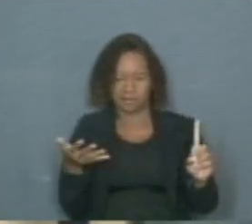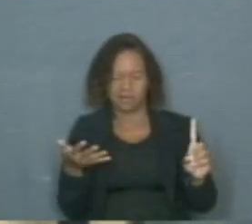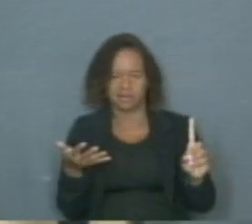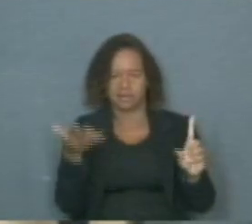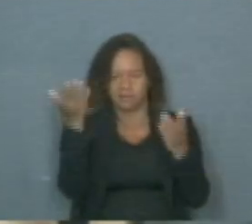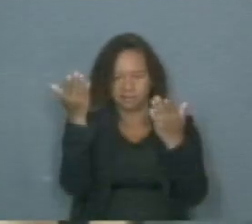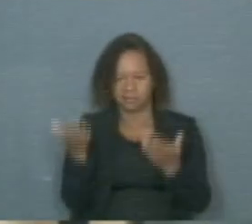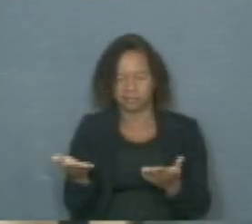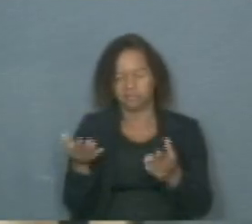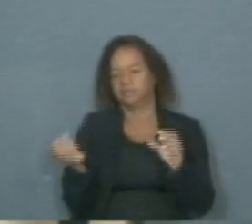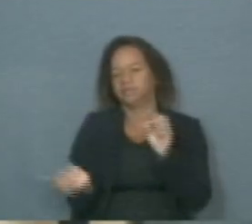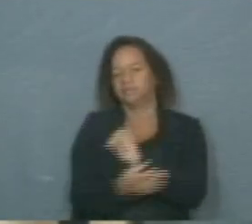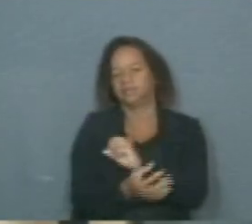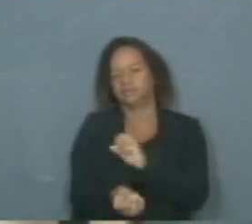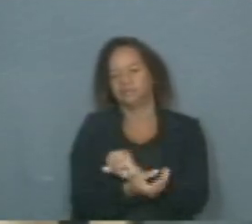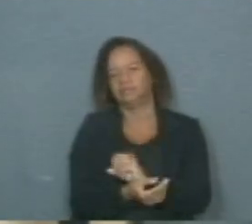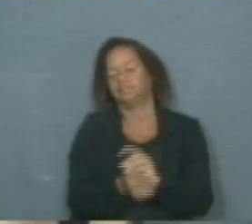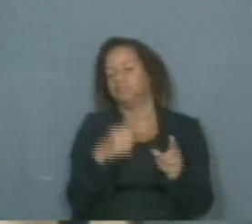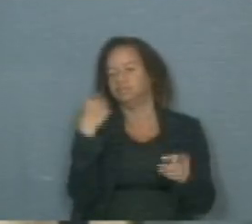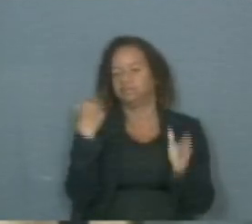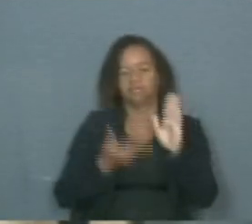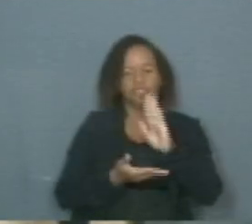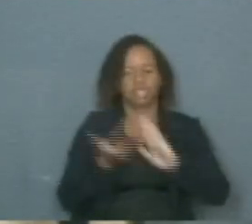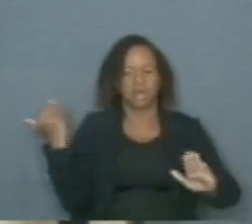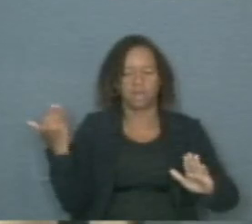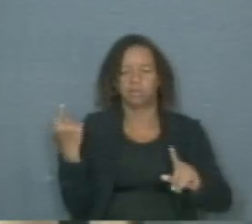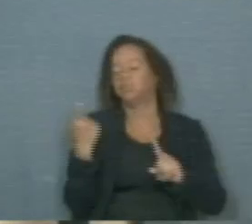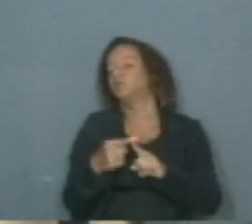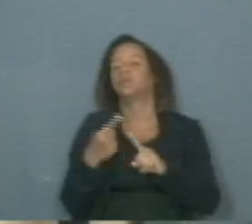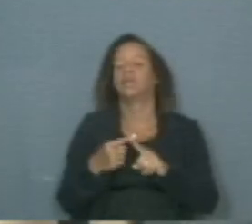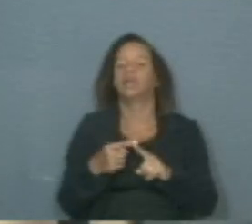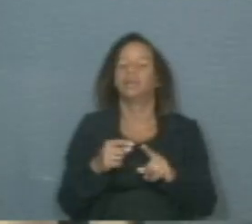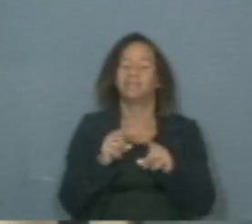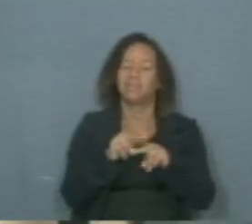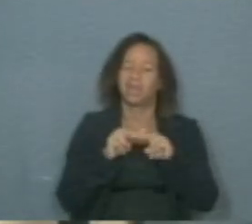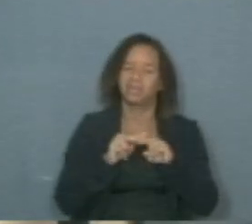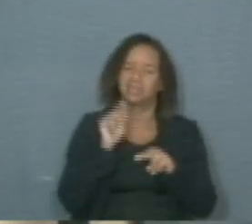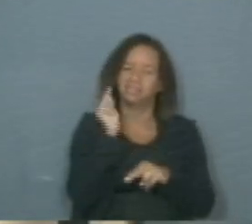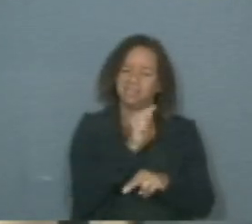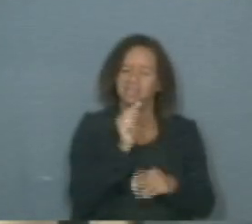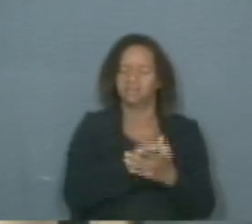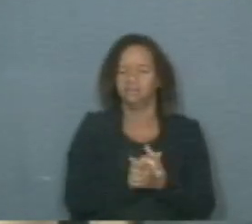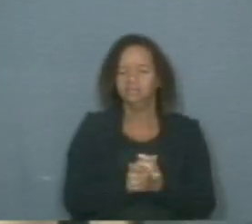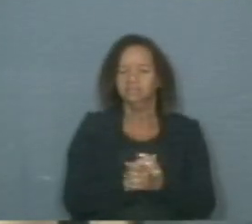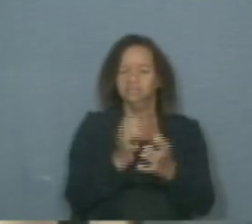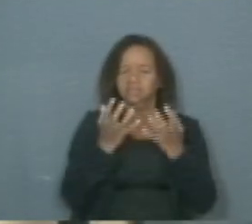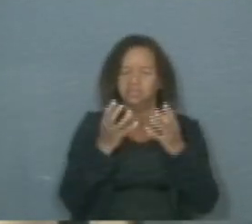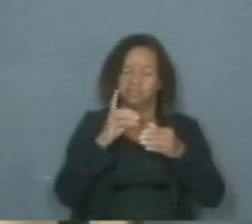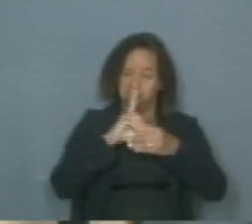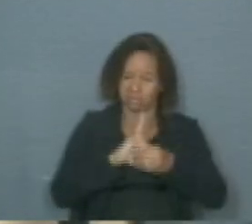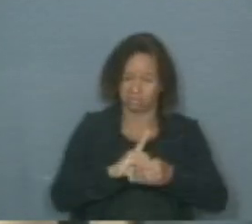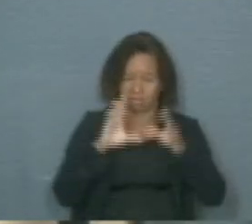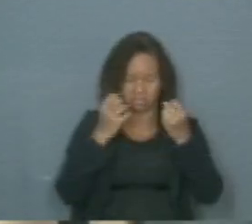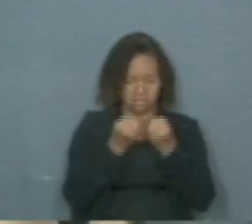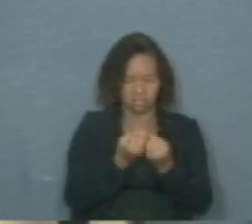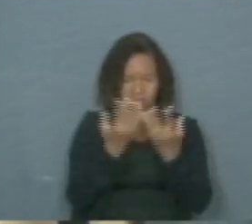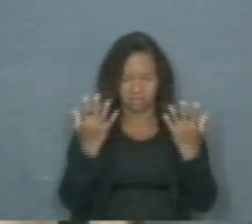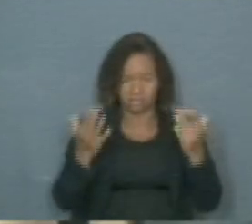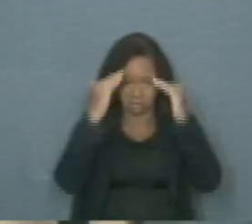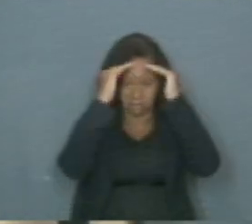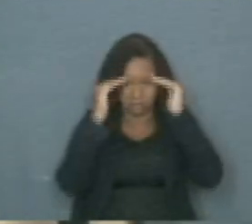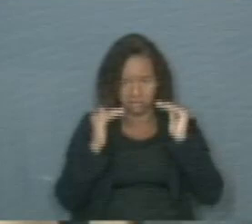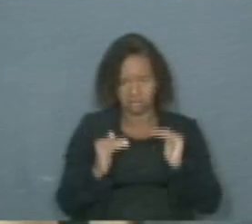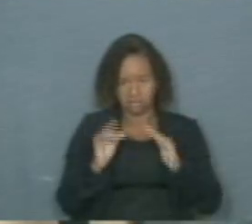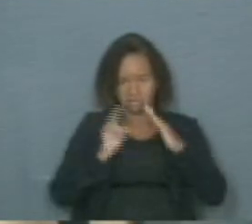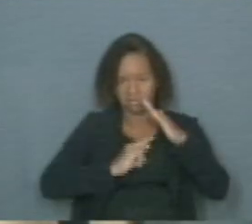a esses golpistas fosse tirado, justamente por conta disso. Porque a gente quer uma democracia plena que respeite também